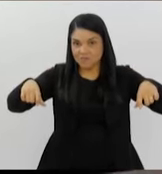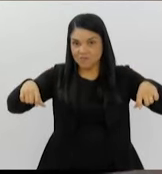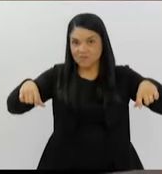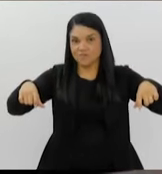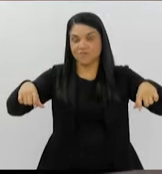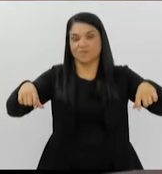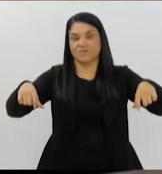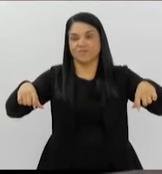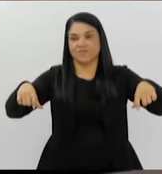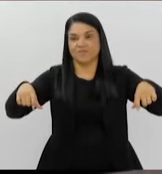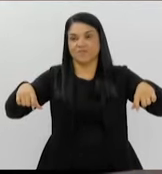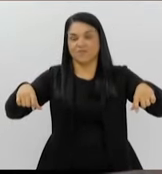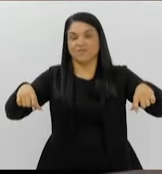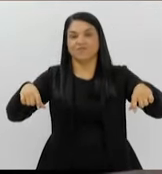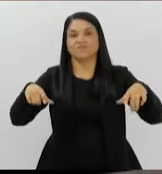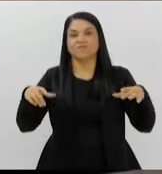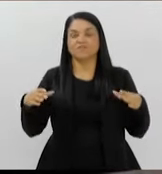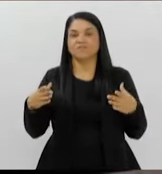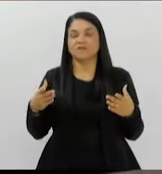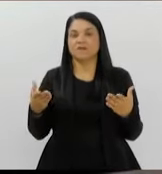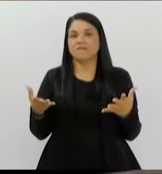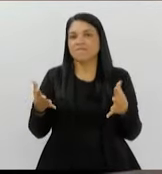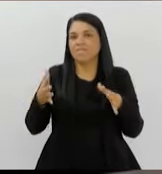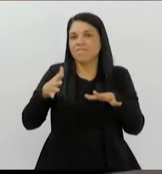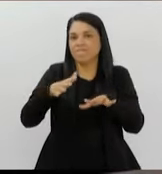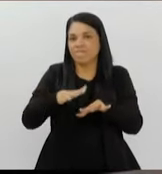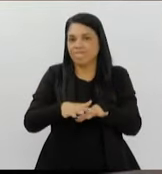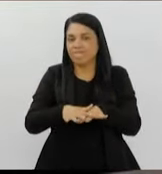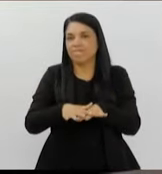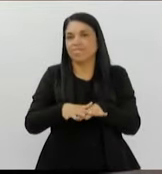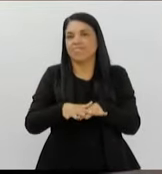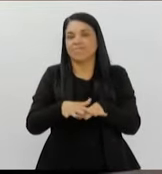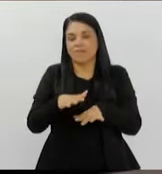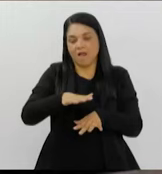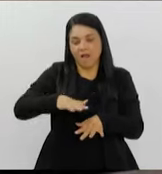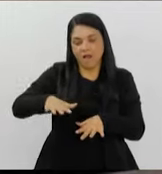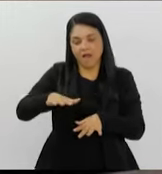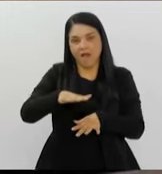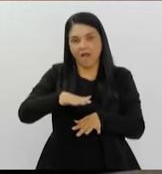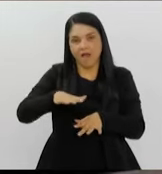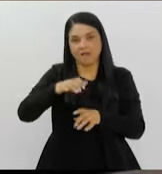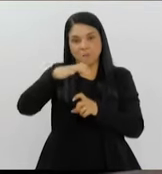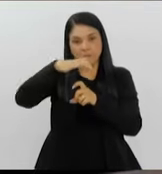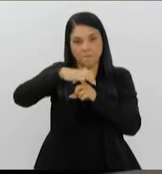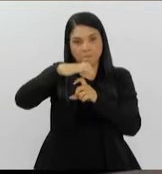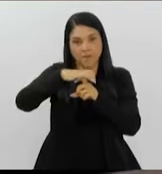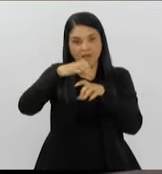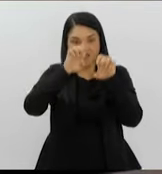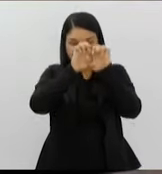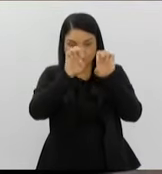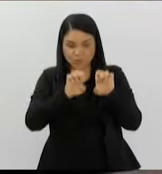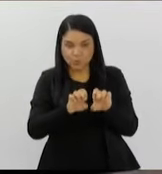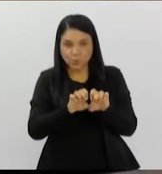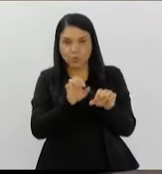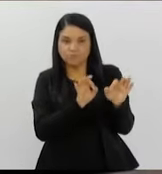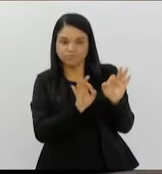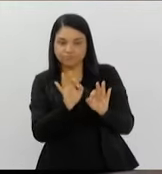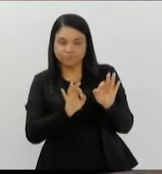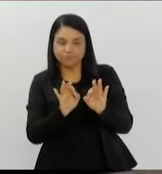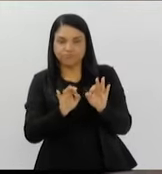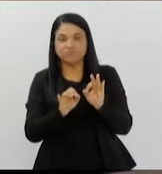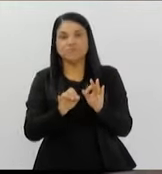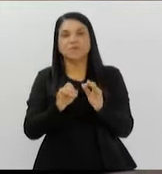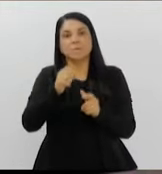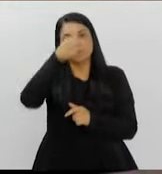completamente reintegrada, foi uma área que foi contemplada por um parque estruturado pela Prefeitura de